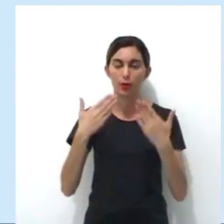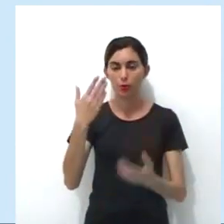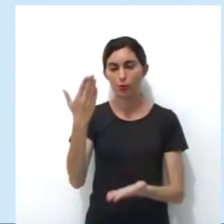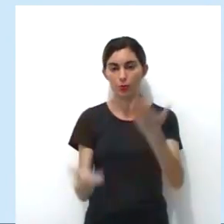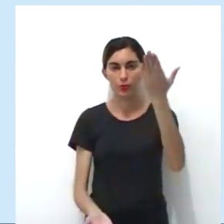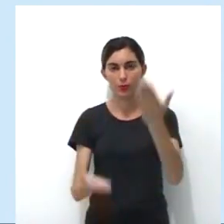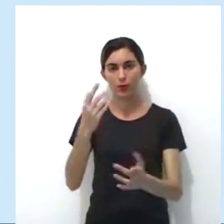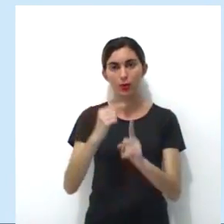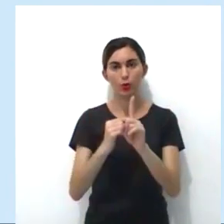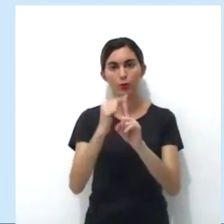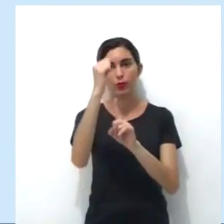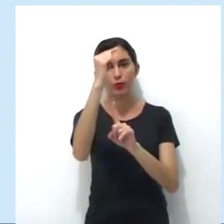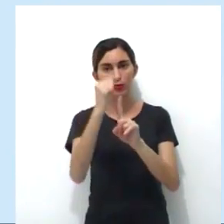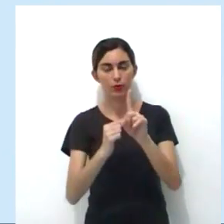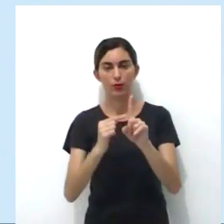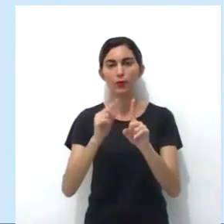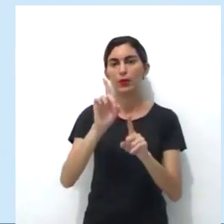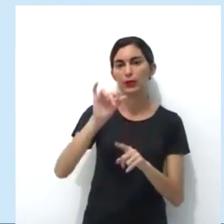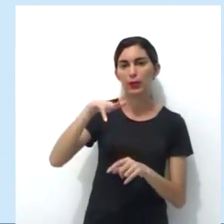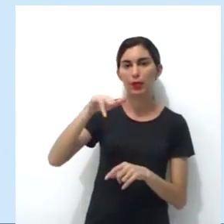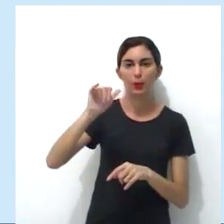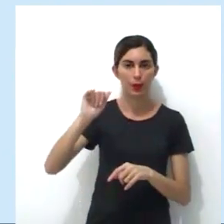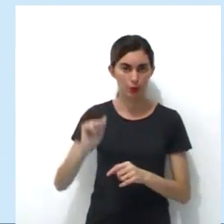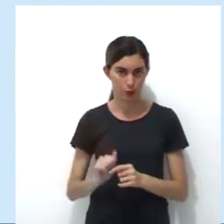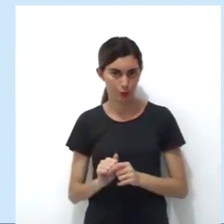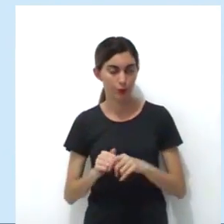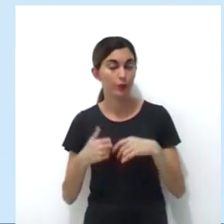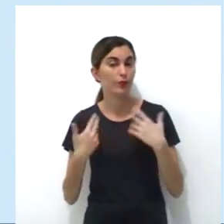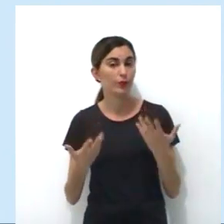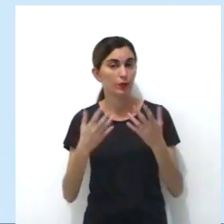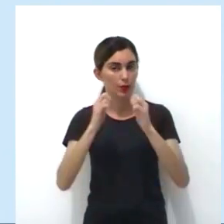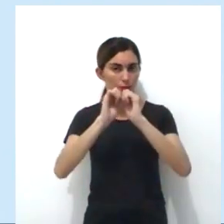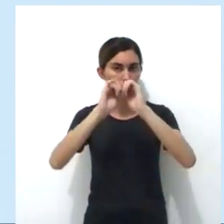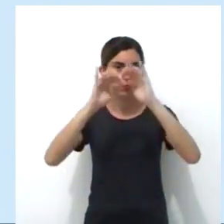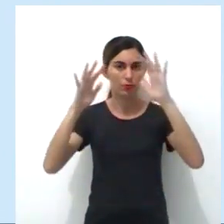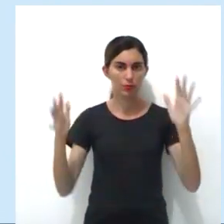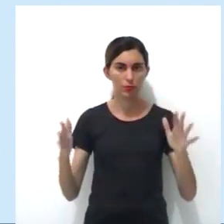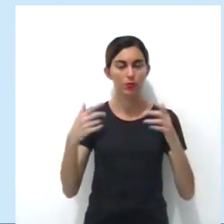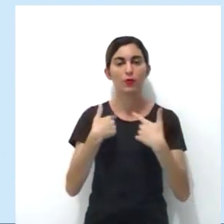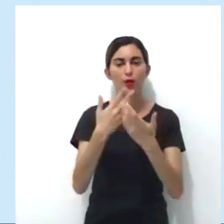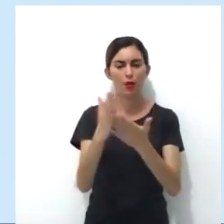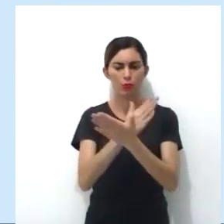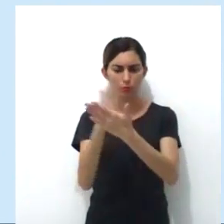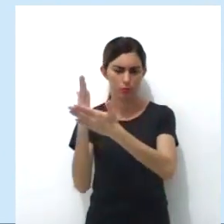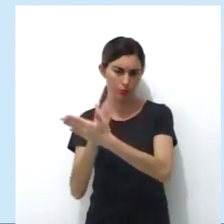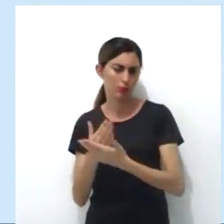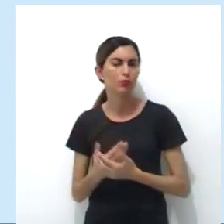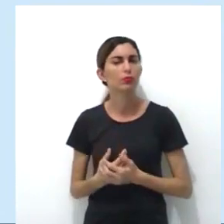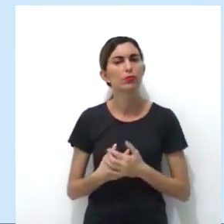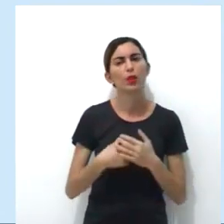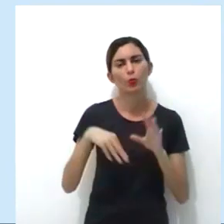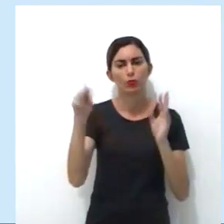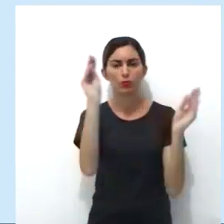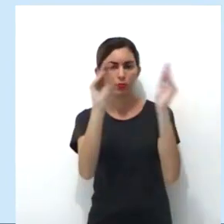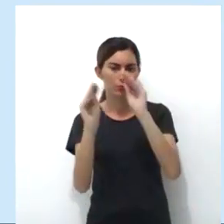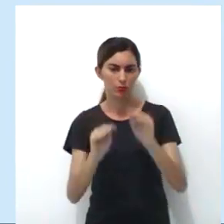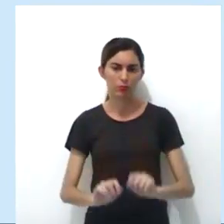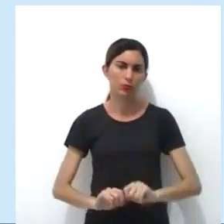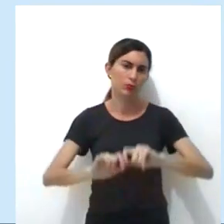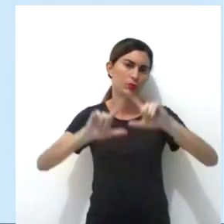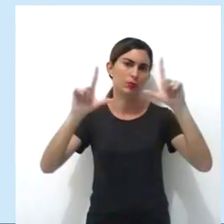com que o calor do ar passasse para o líquido, derretendo o gelo e baixando a temperatura da água. Então, nessas situações aí, nós podemos